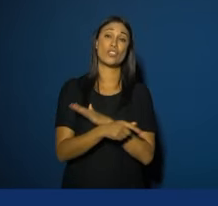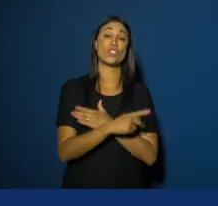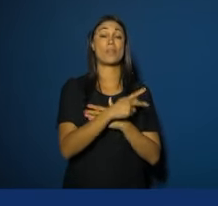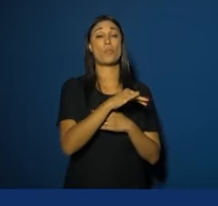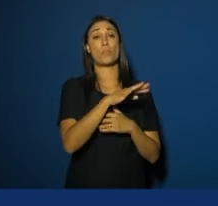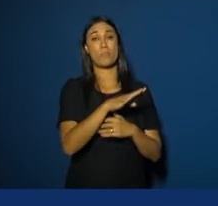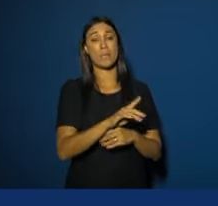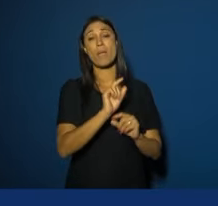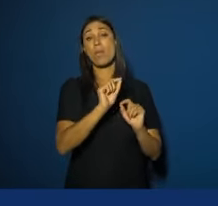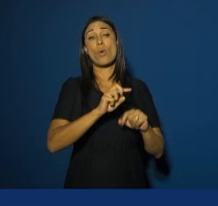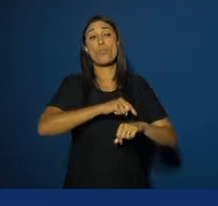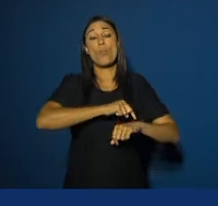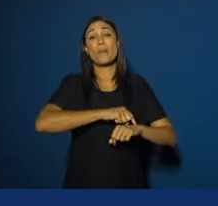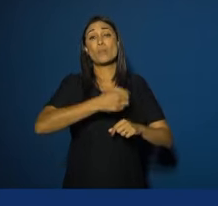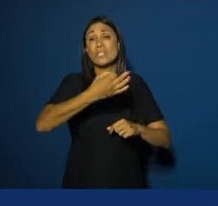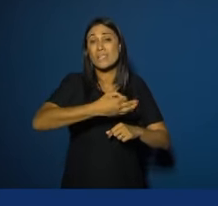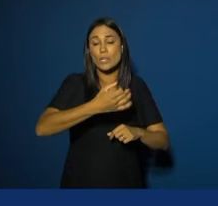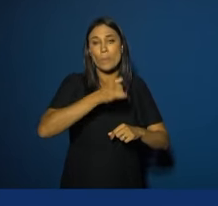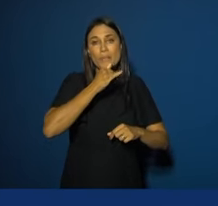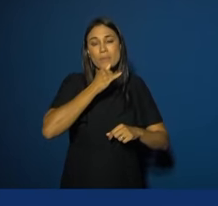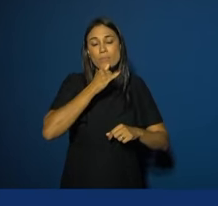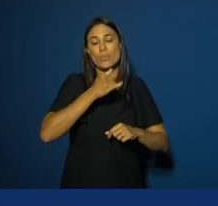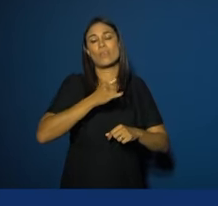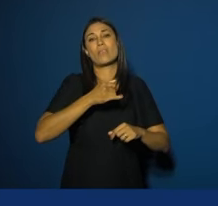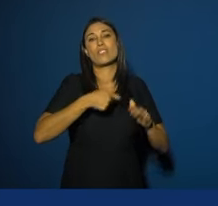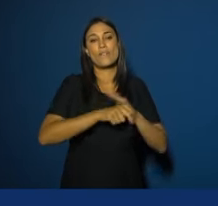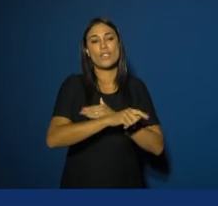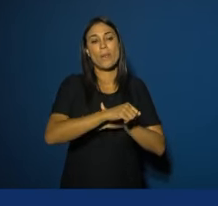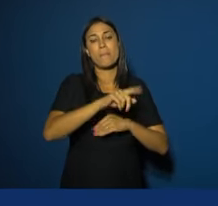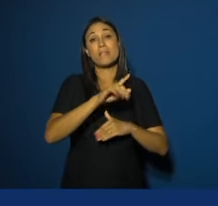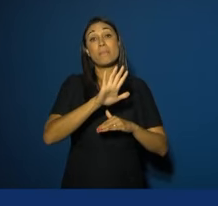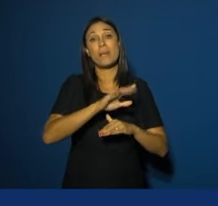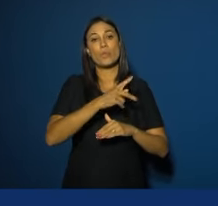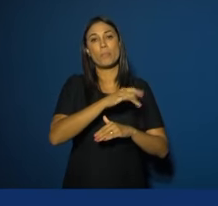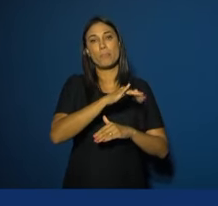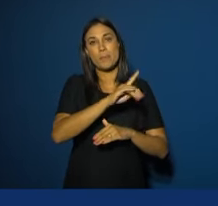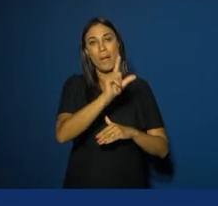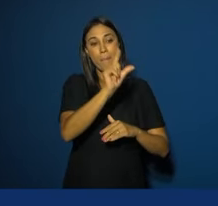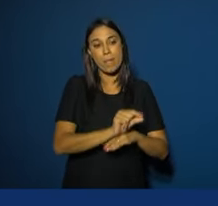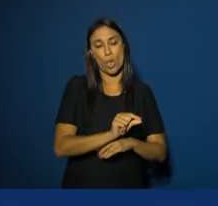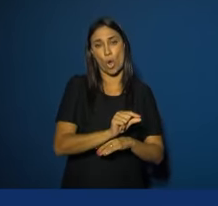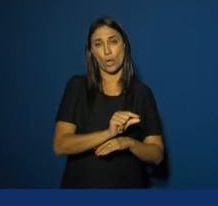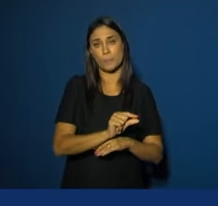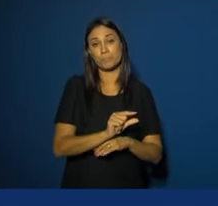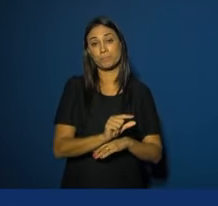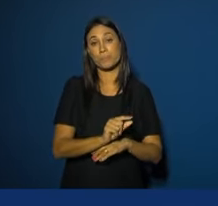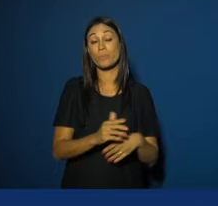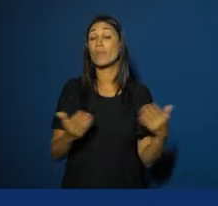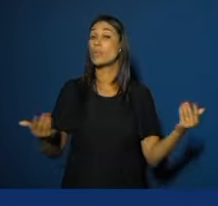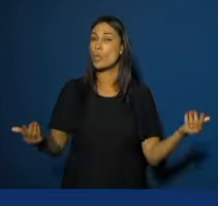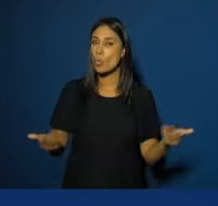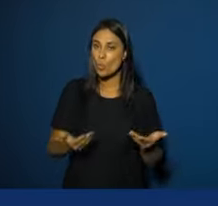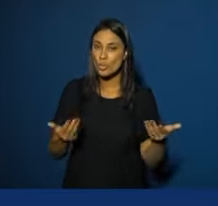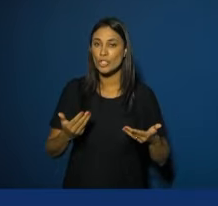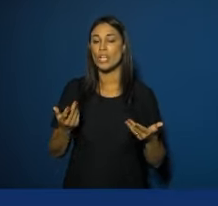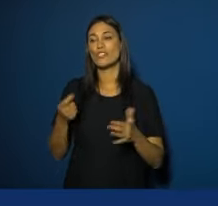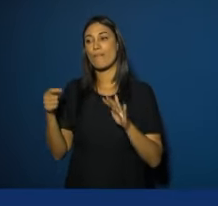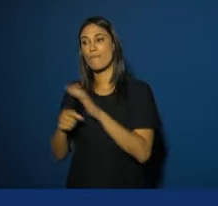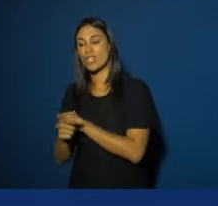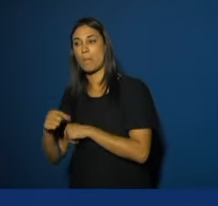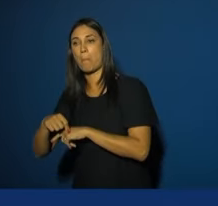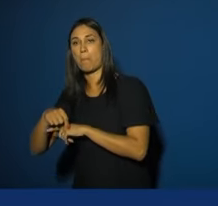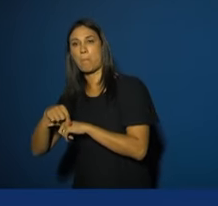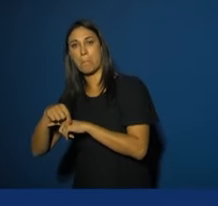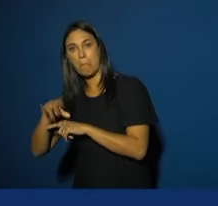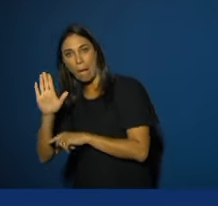PIB Não no momento André que a gente investia mais é que o PIB era menor e hoje a gente investe mais